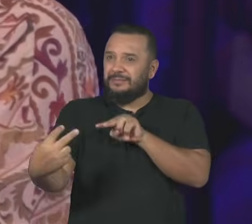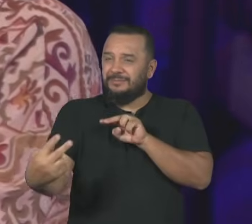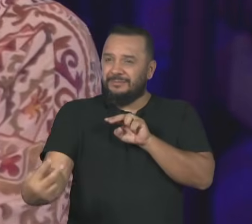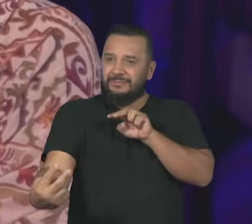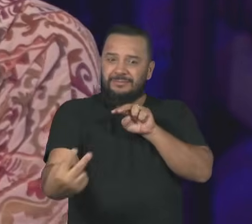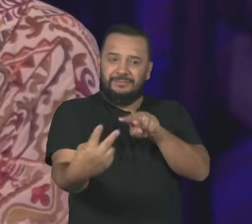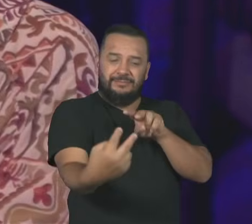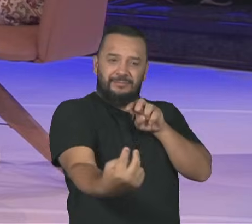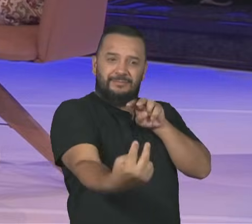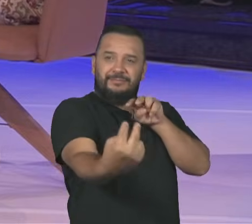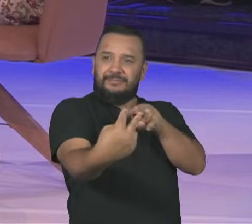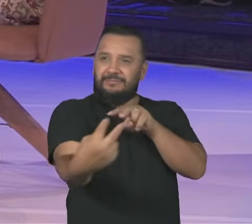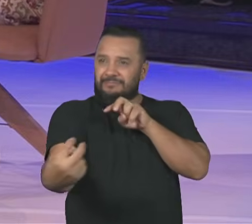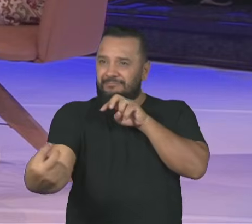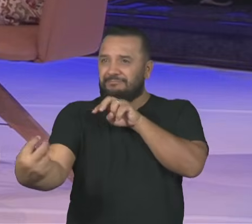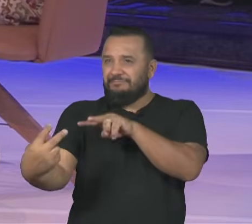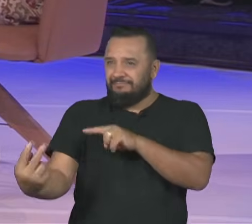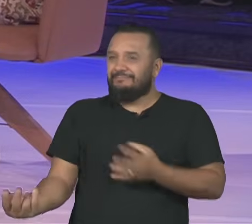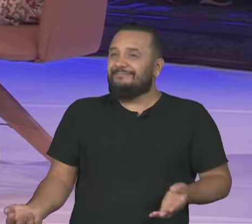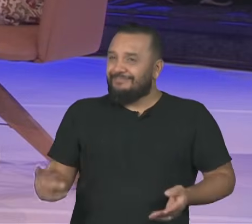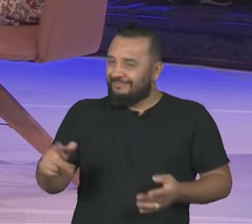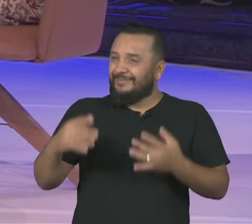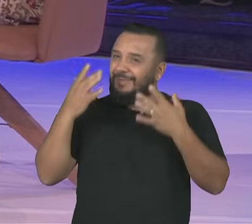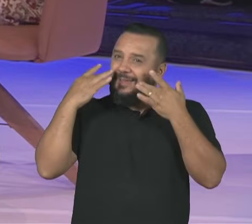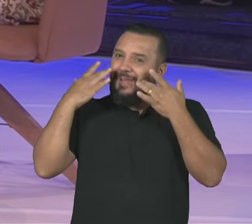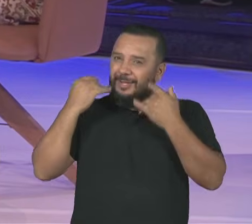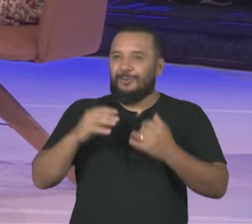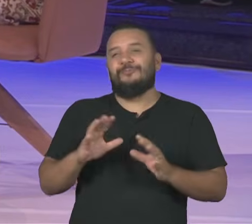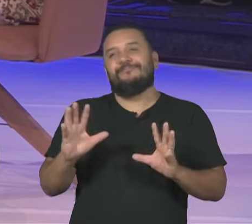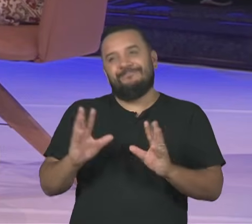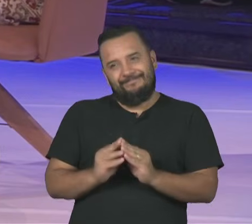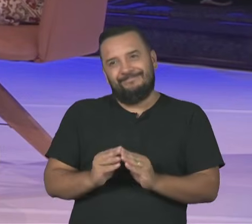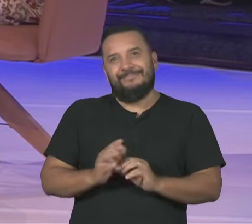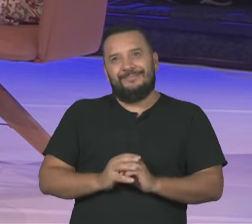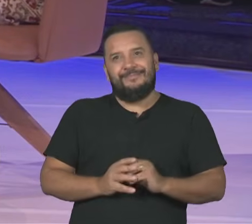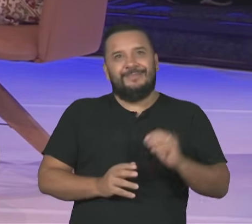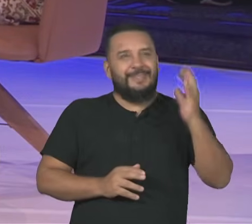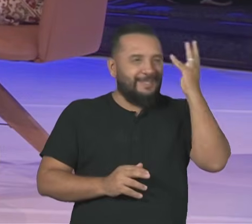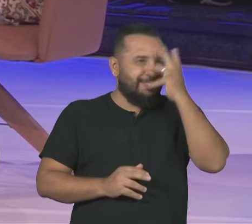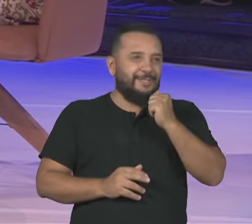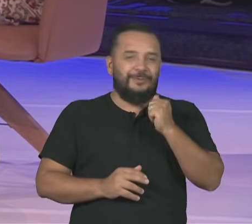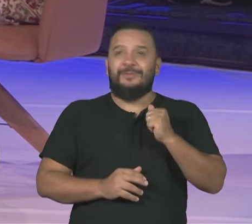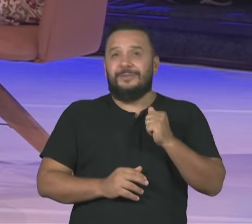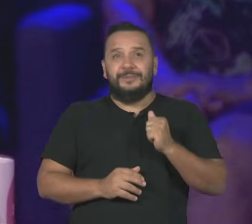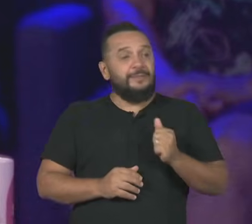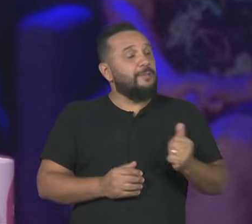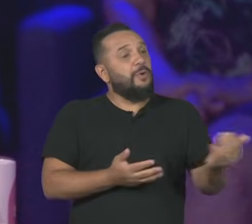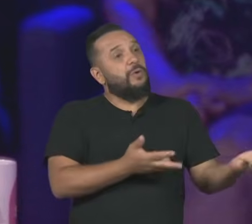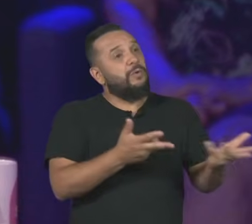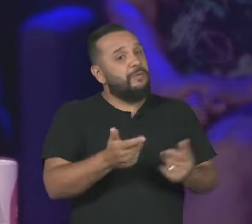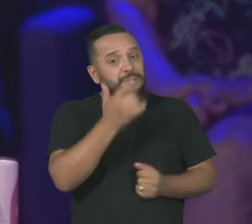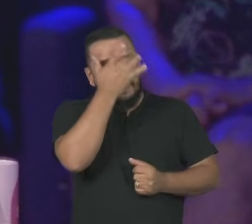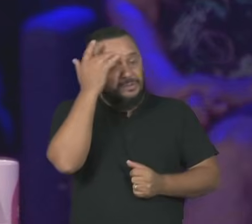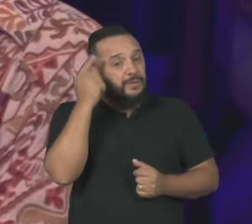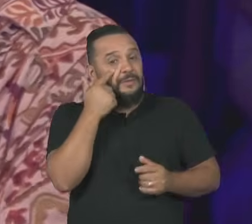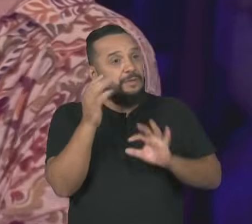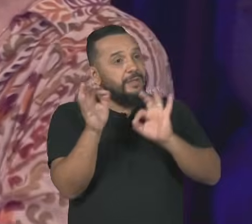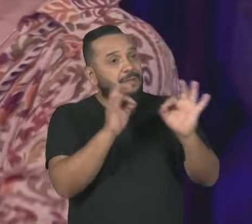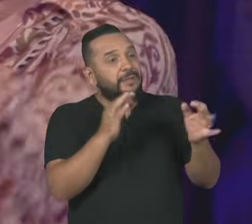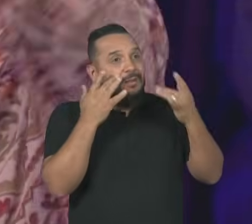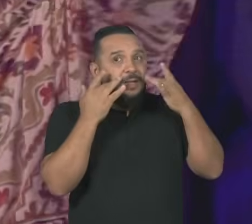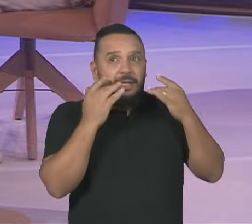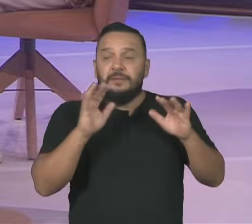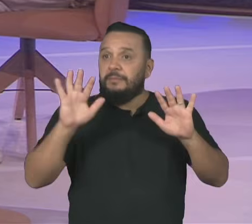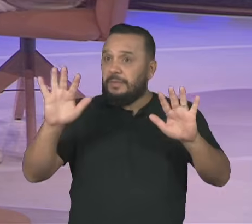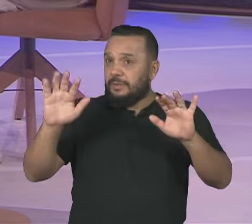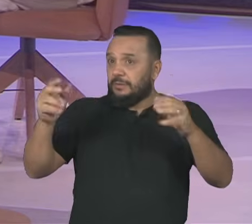do público, é teatro. É teatro. É lindo, né? É teatro. Vamos convidar as pessoas para ver a peça? Antes,